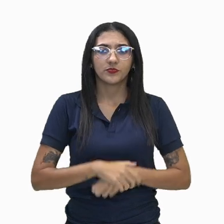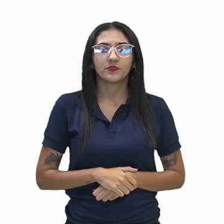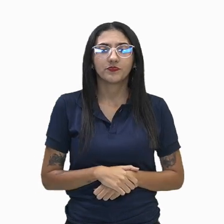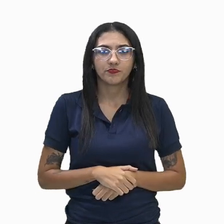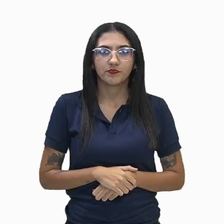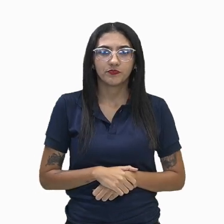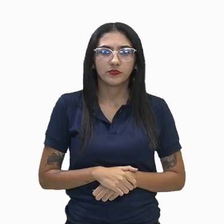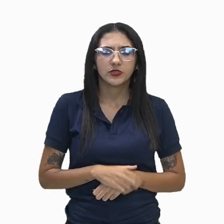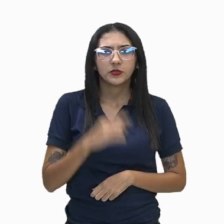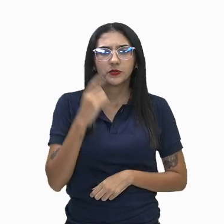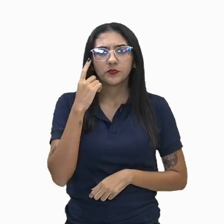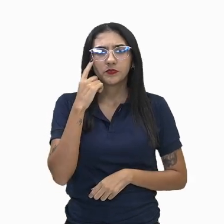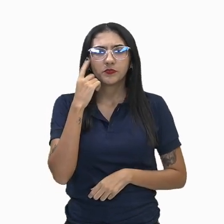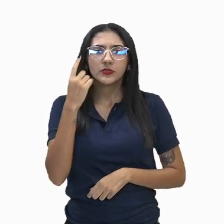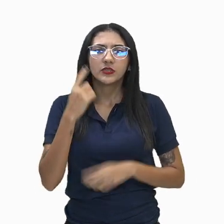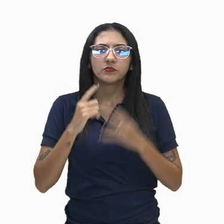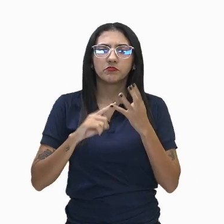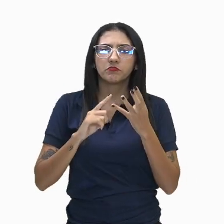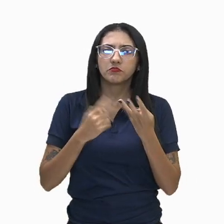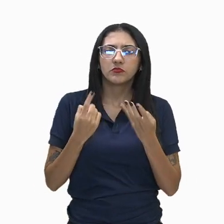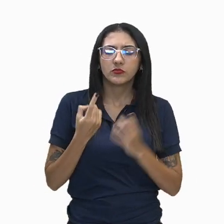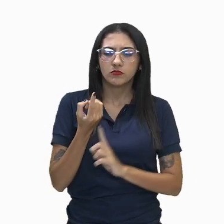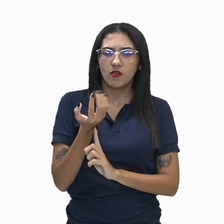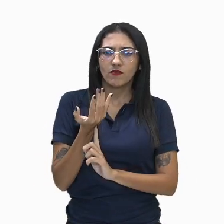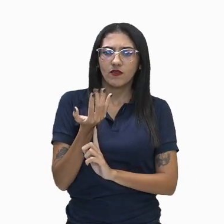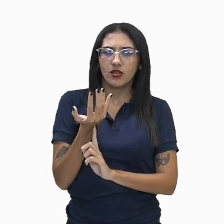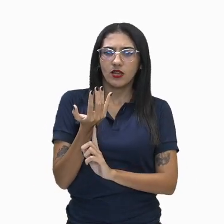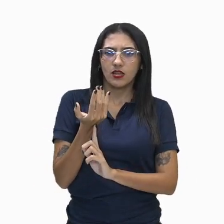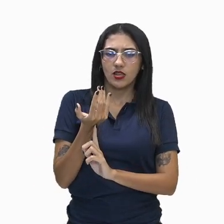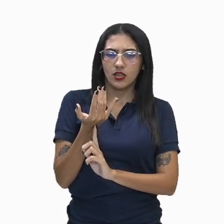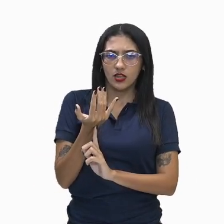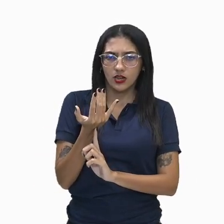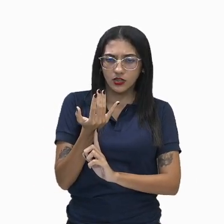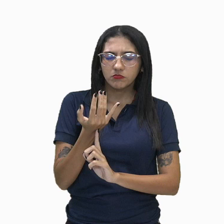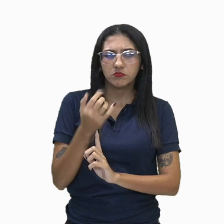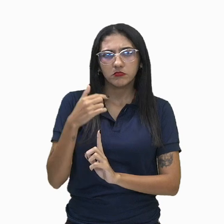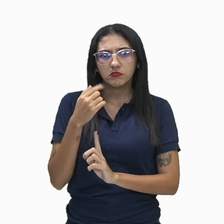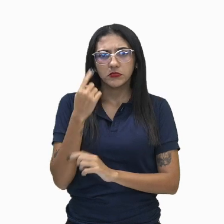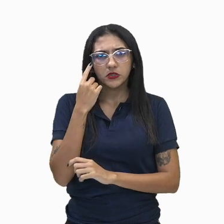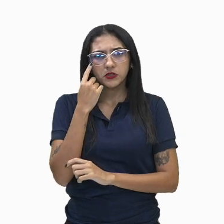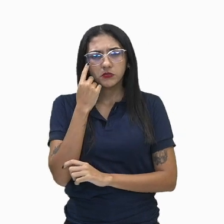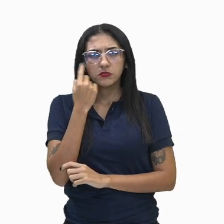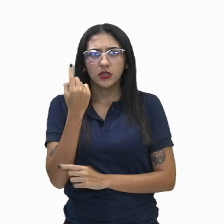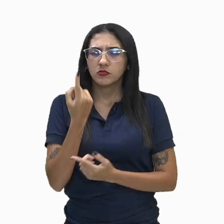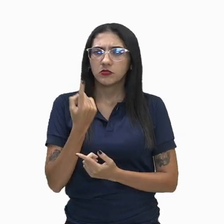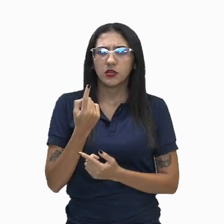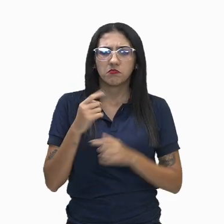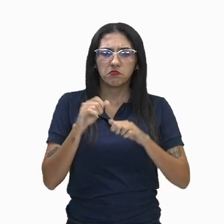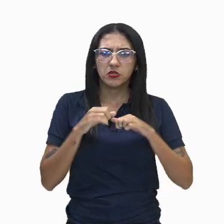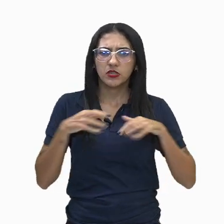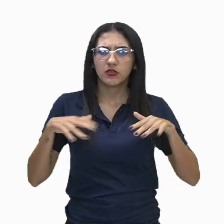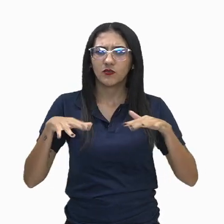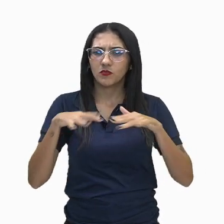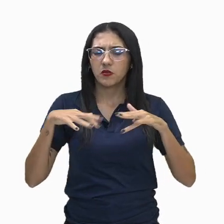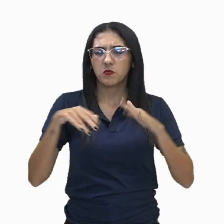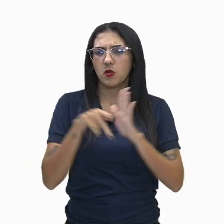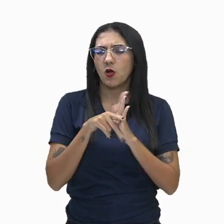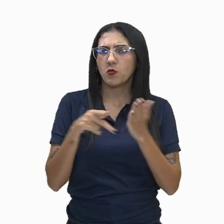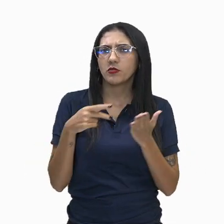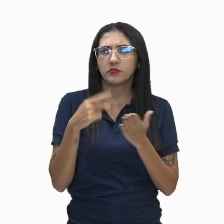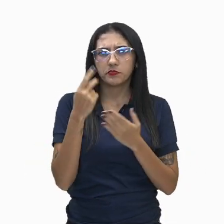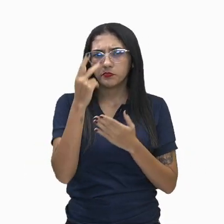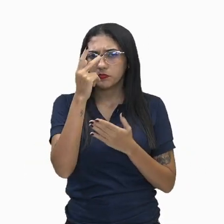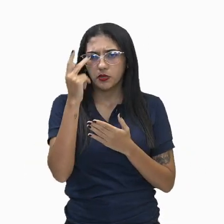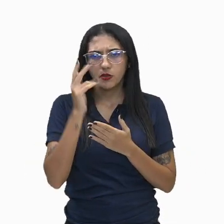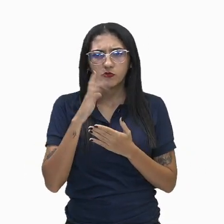de repente, numa vela acesa, pode pensar, de repente, nos rituais de ofício memorial dos mortos, né? Que é